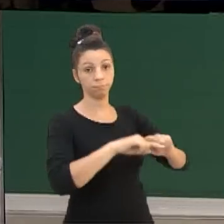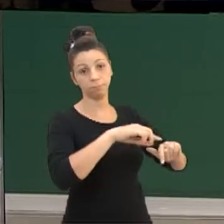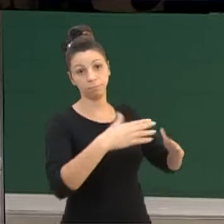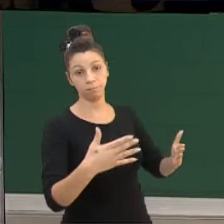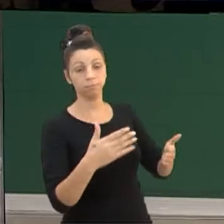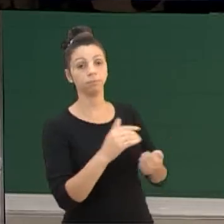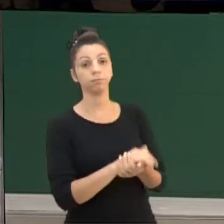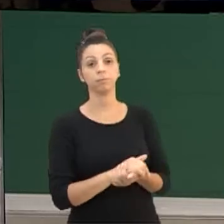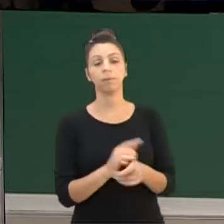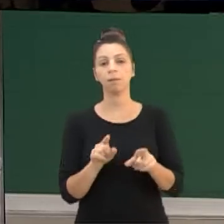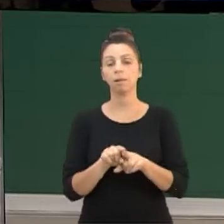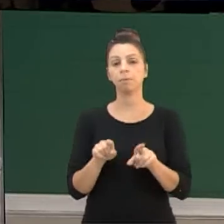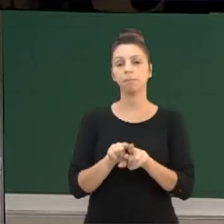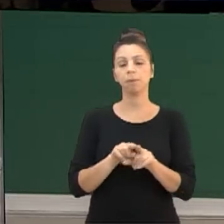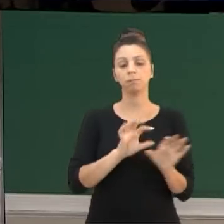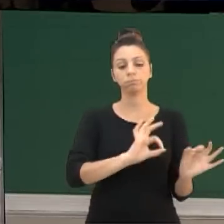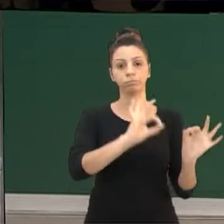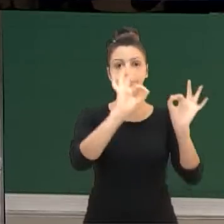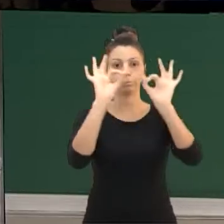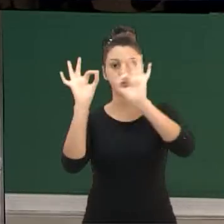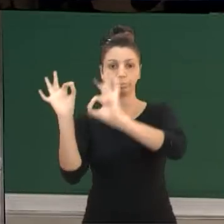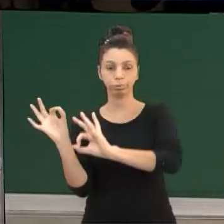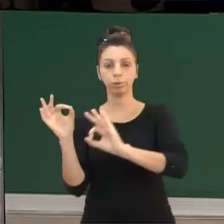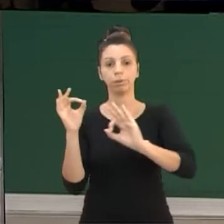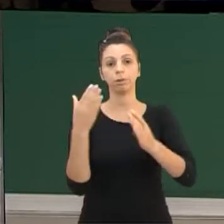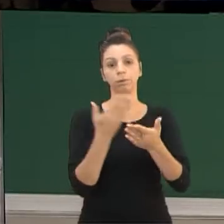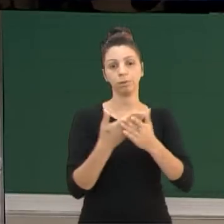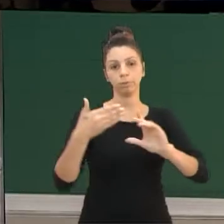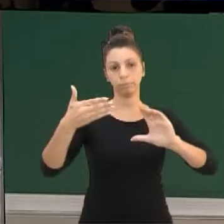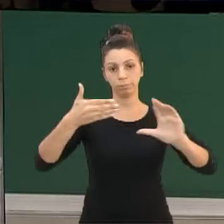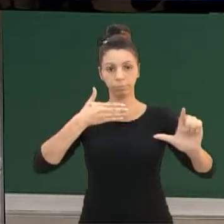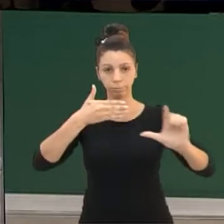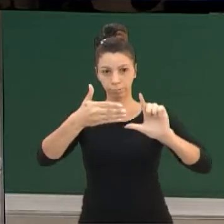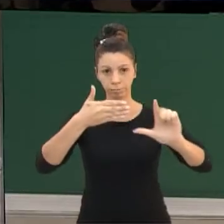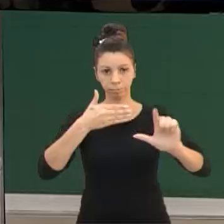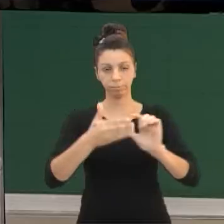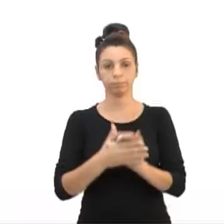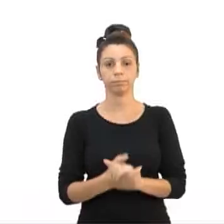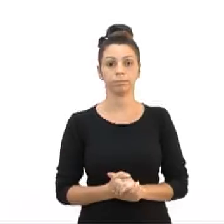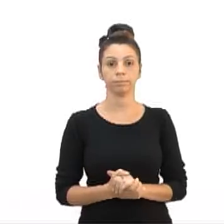e assistindo a mais essa videoaula, certo? Vamos começar então?